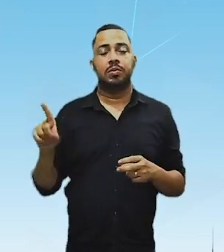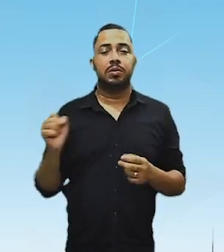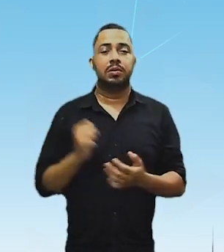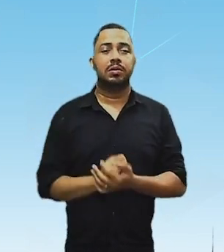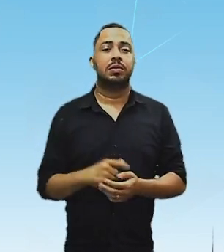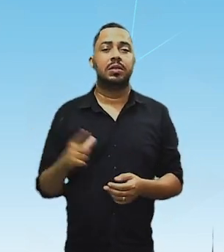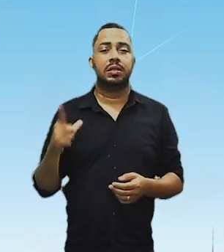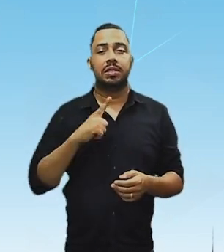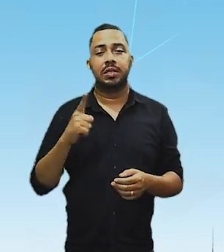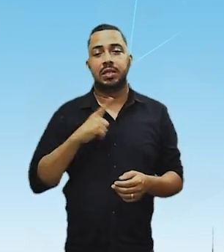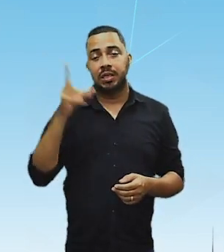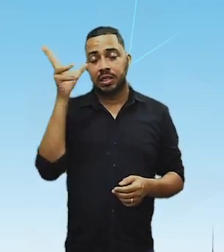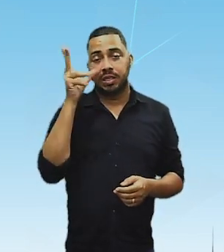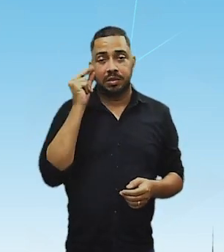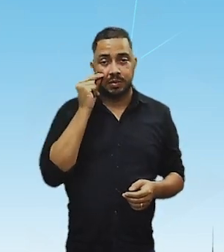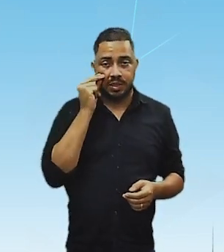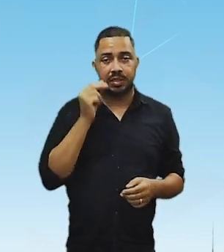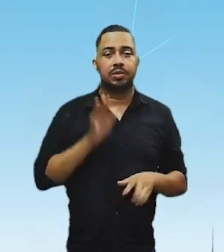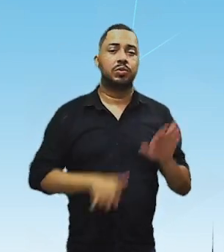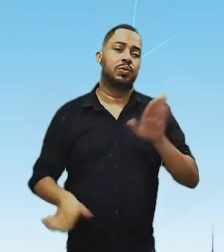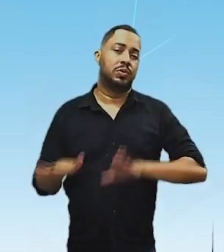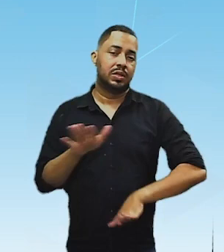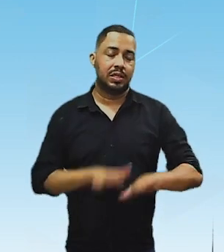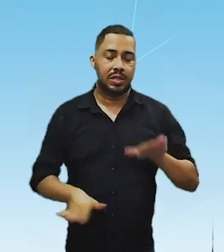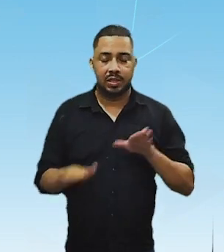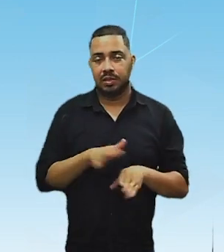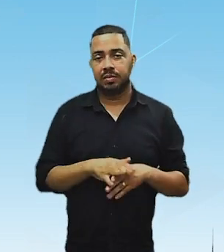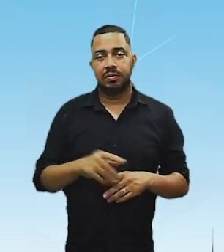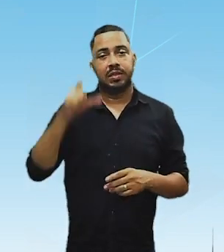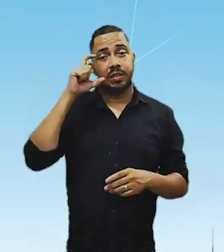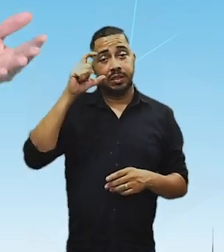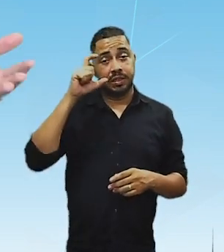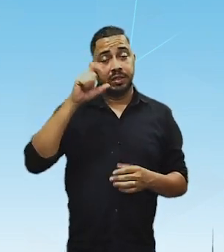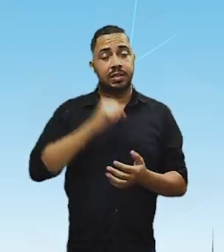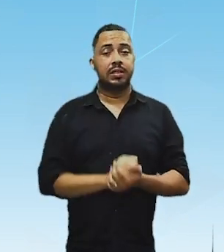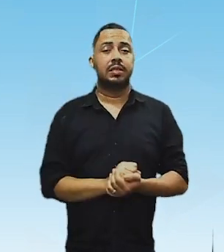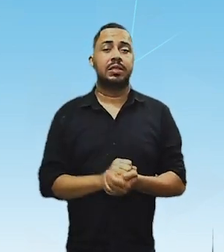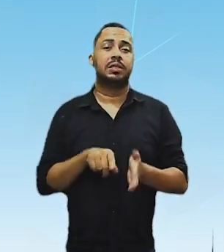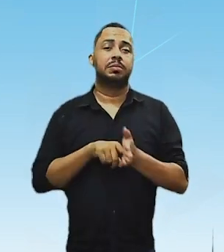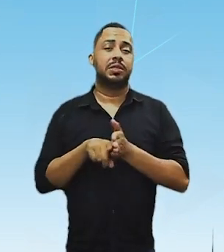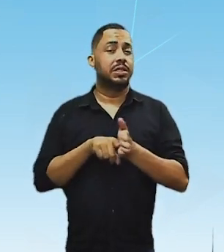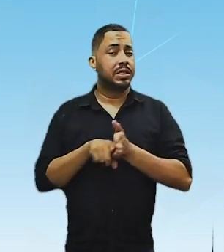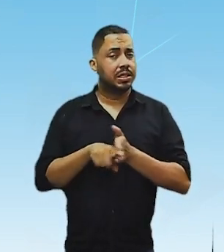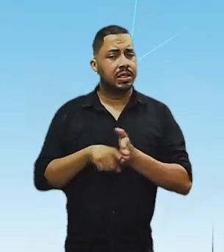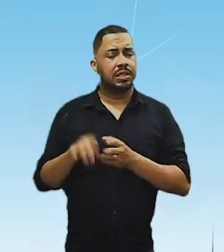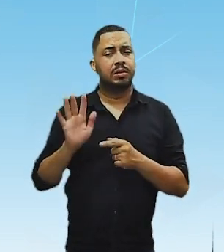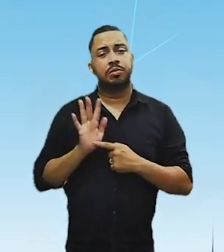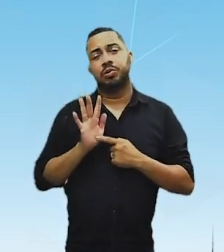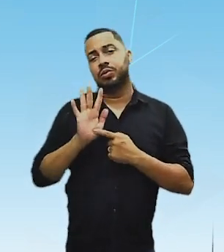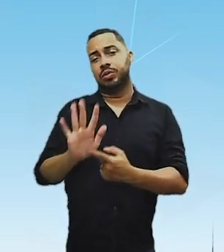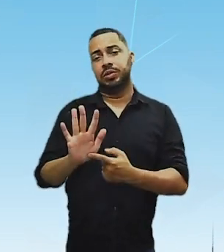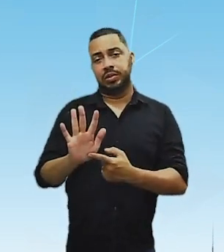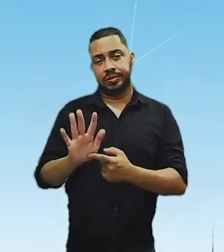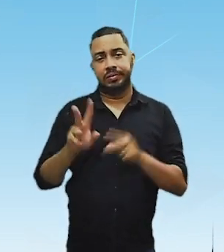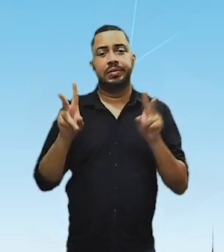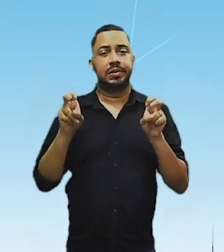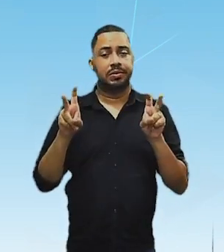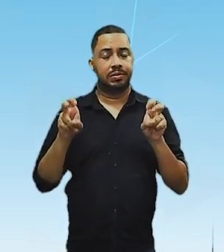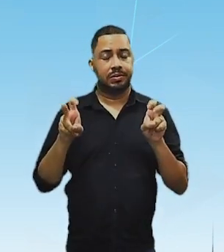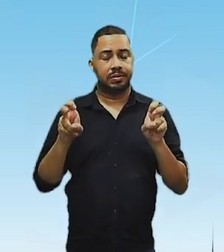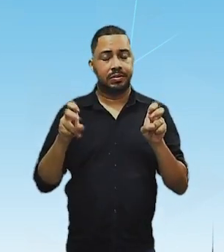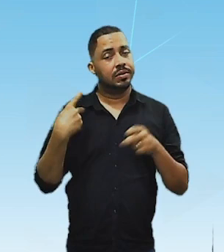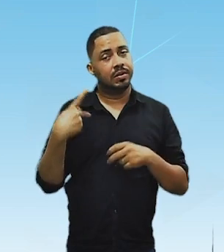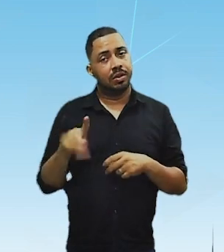a expertise, o cuidado, o interesse de pesquisar e de mostrar aquele assunto ao